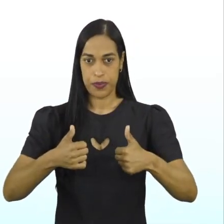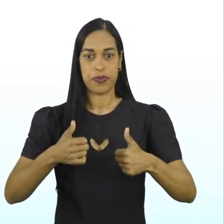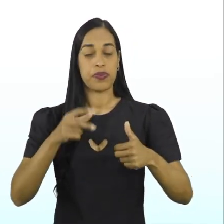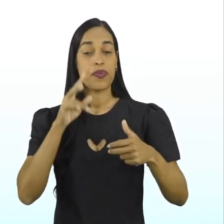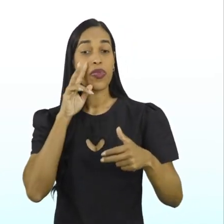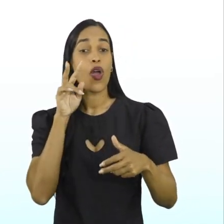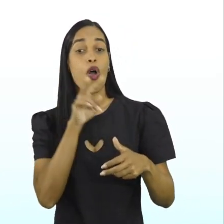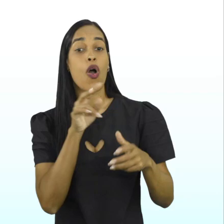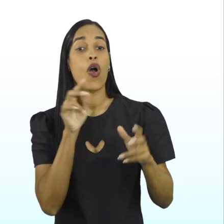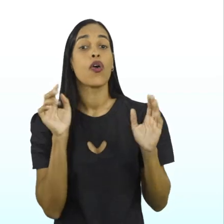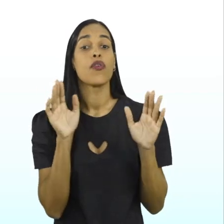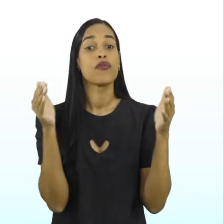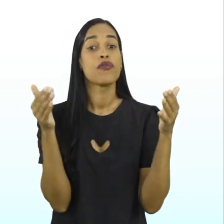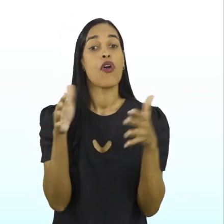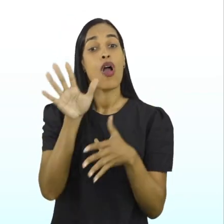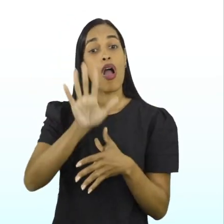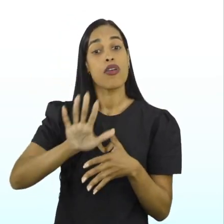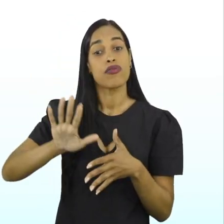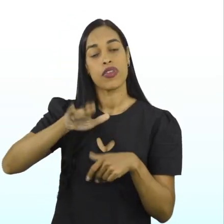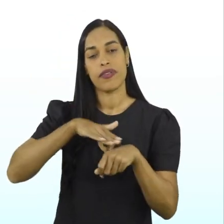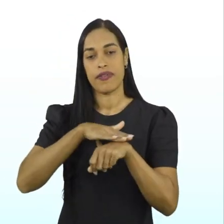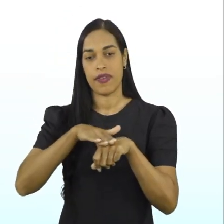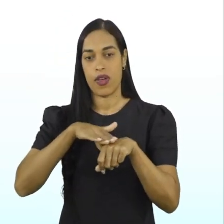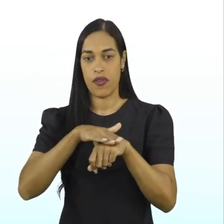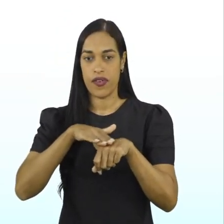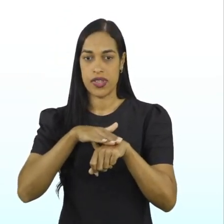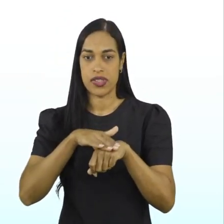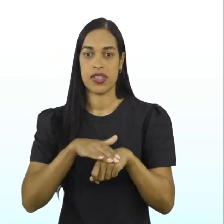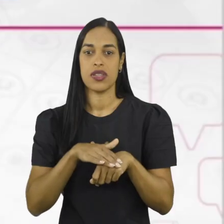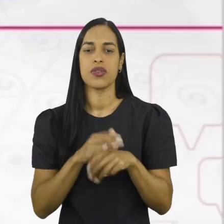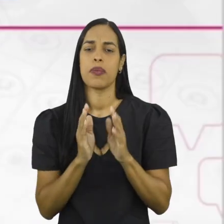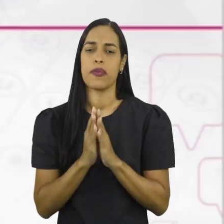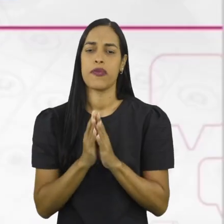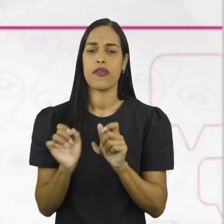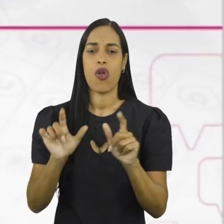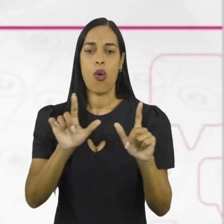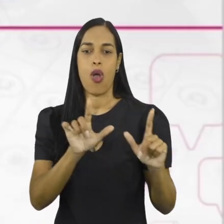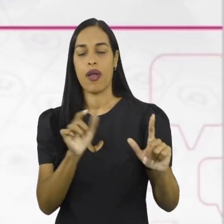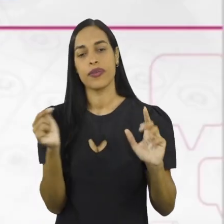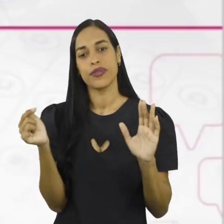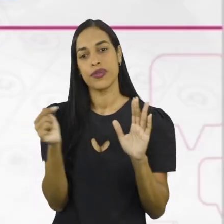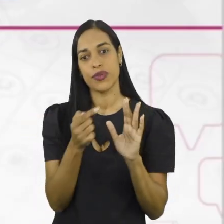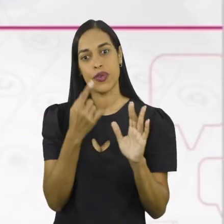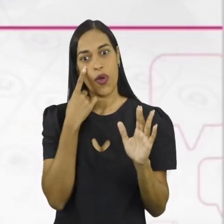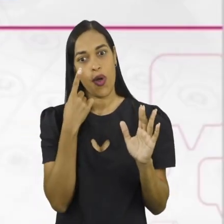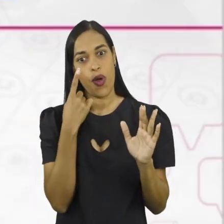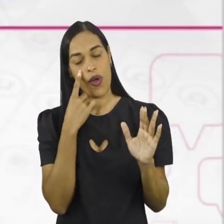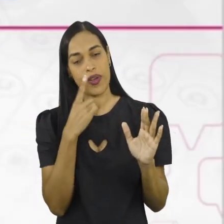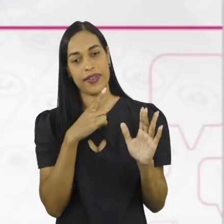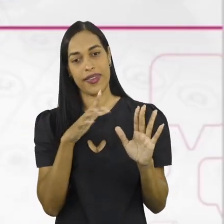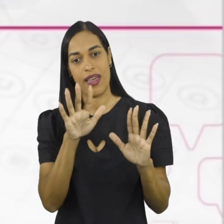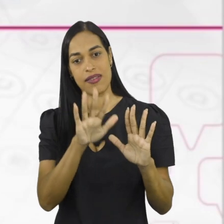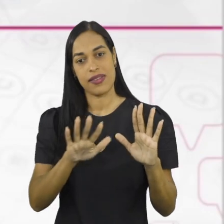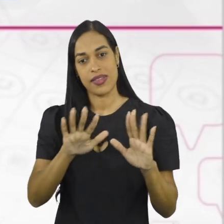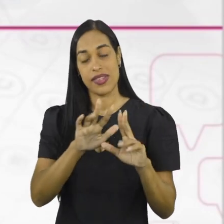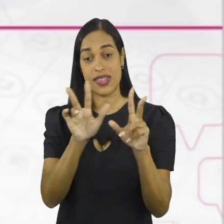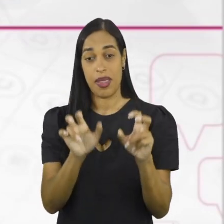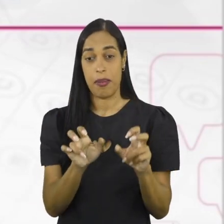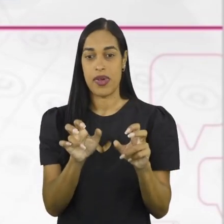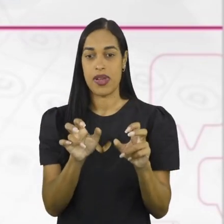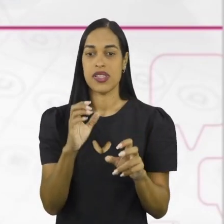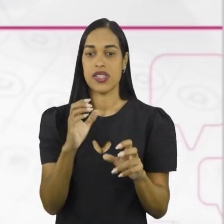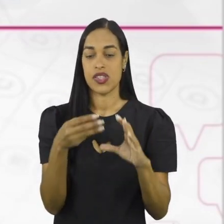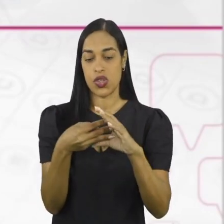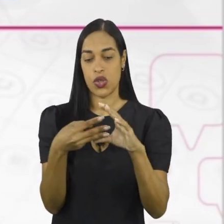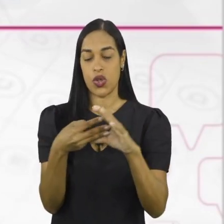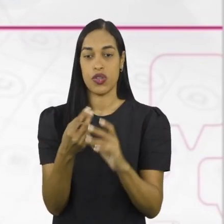pro quadro que a gente vai ficar conversando. Presta atenção nele, tá? Léo, bota o quadro aí, por favor. Pronto. A gente vai ter essa parte aí da citologia 2.